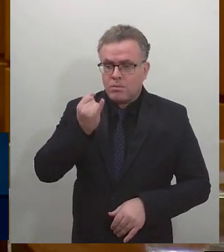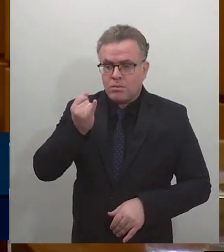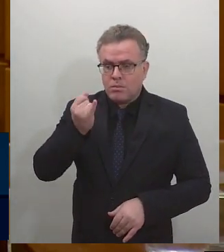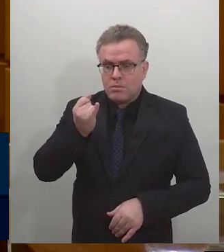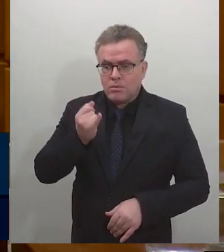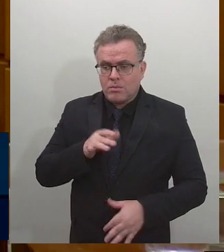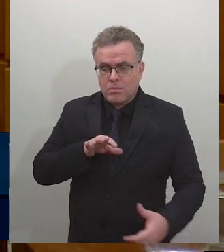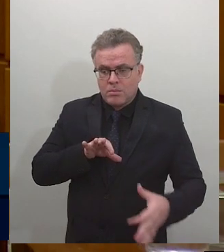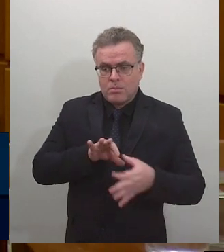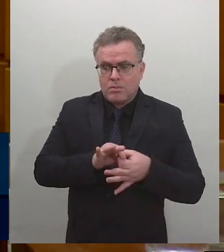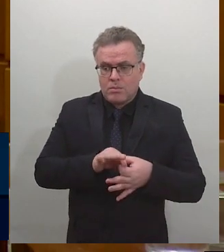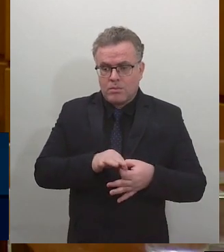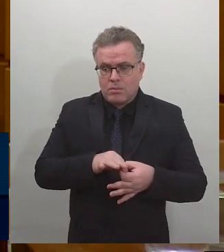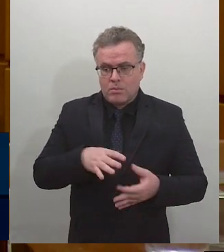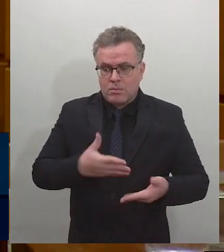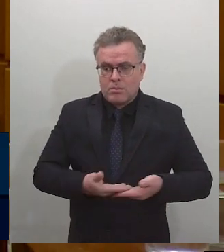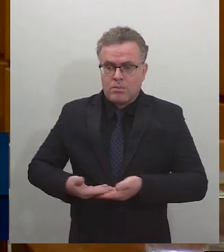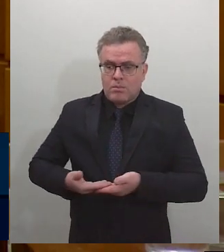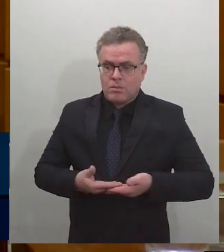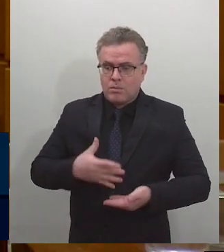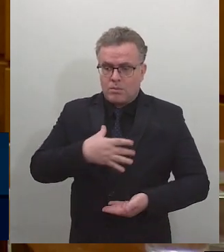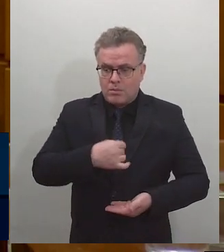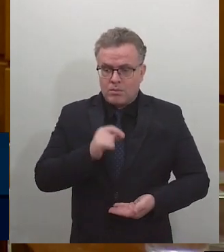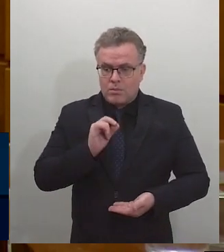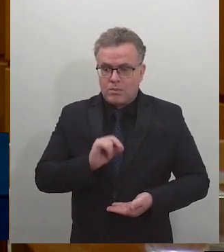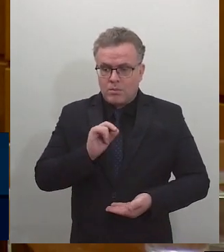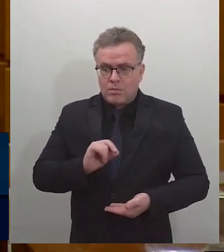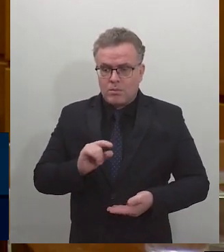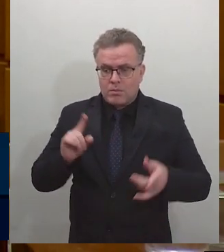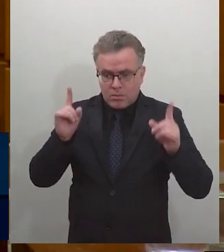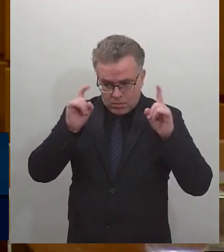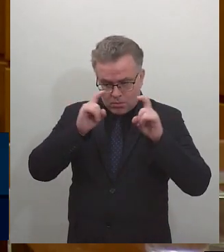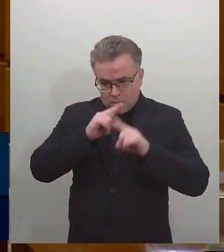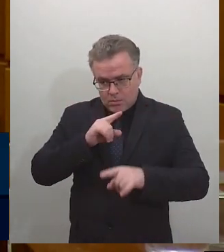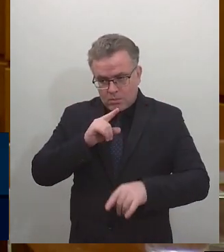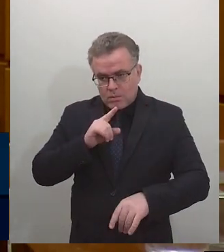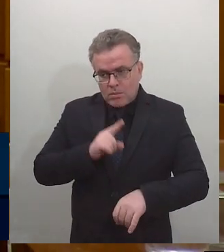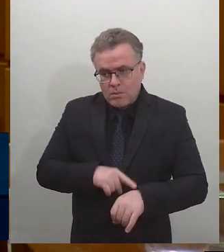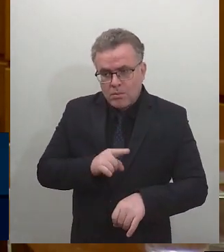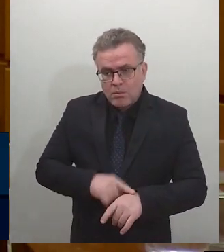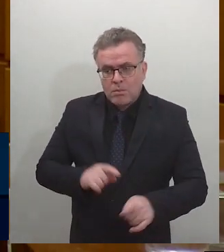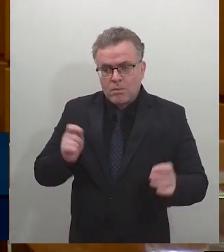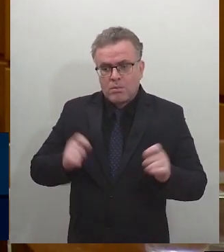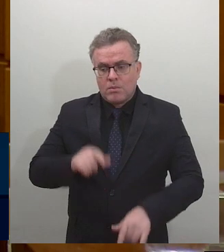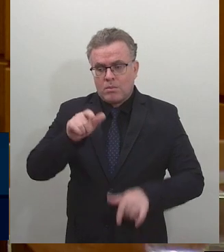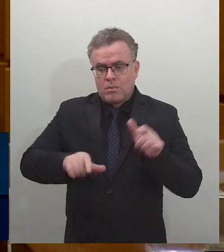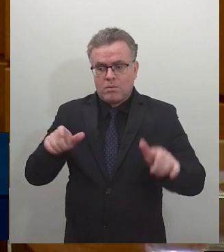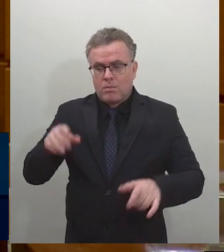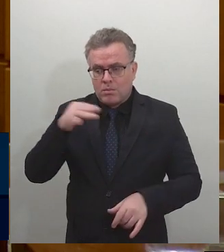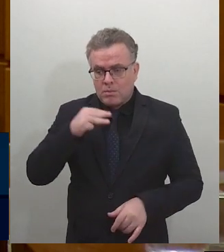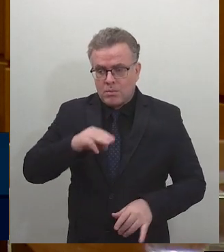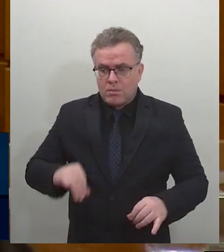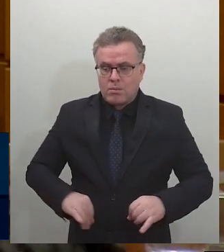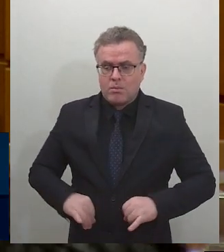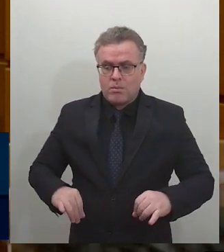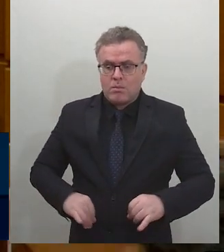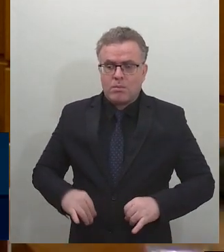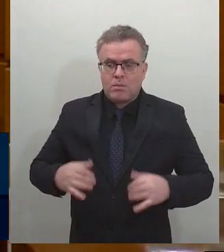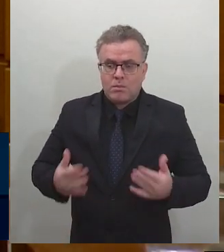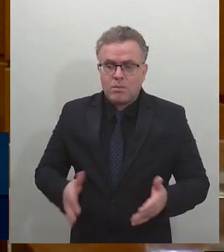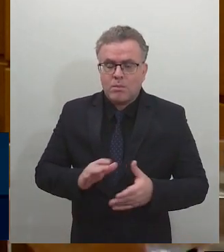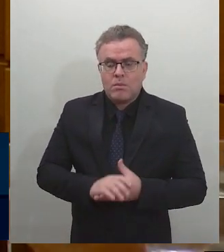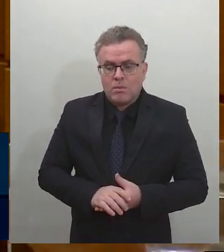também sei que é um momento de muita dificuldade que as mães passam. Por fim, ressalto que a amamentação não é uma responsabilidade que deve